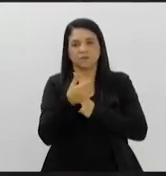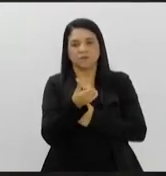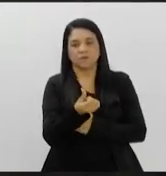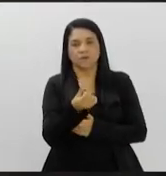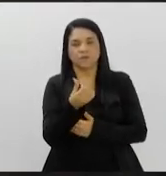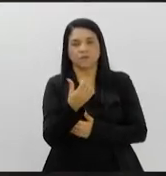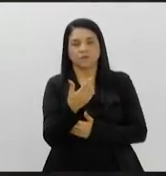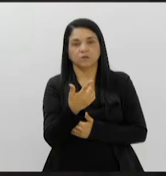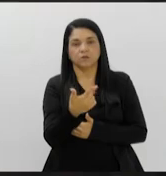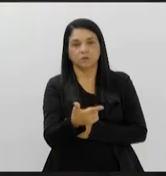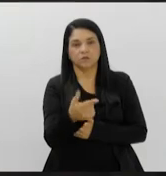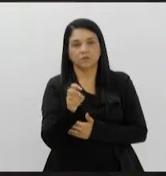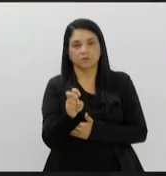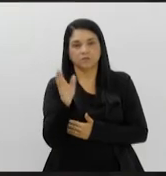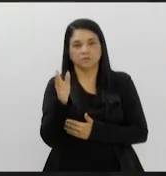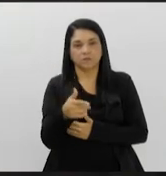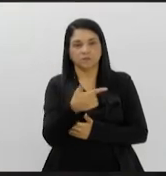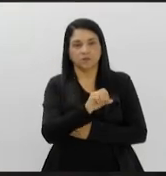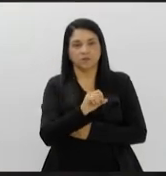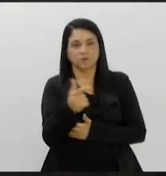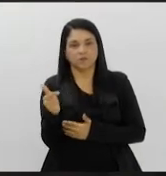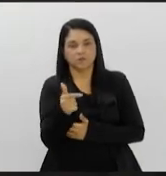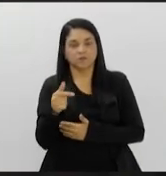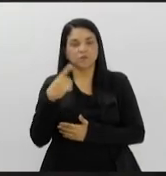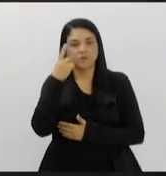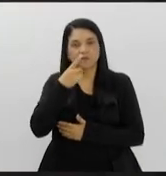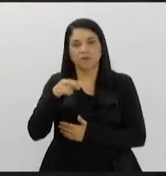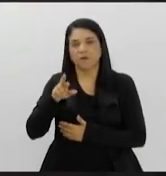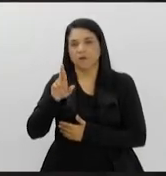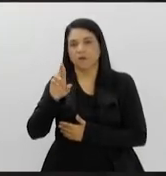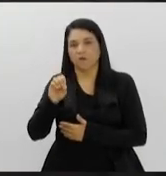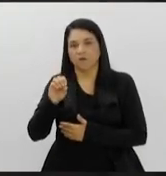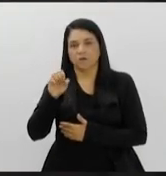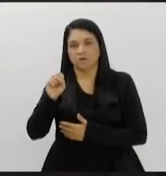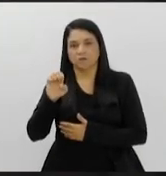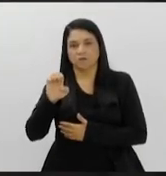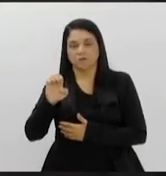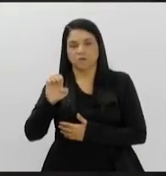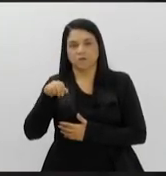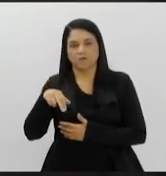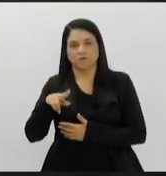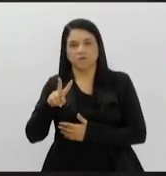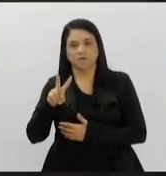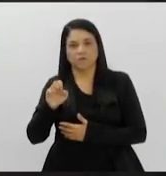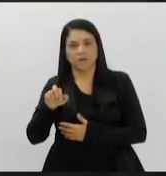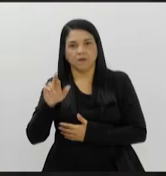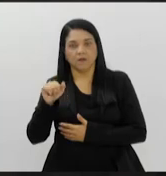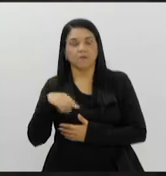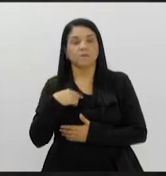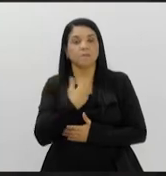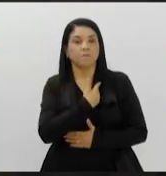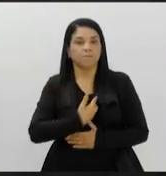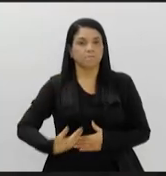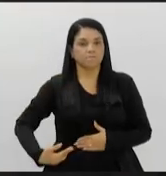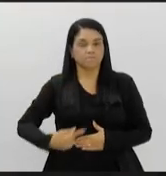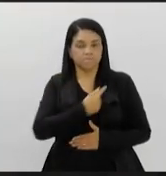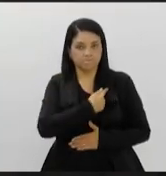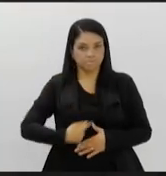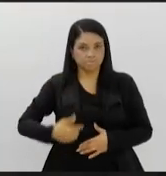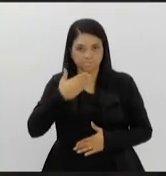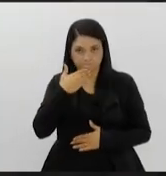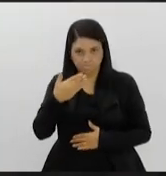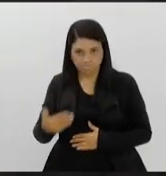625 de 22, de autoria do deputado Ozeveg Reis, que solicita o excelentíssimo senhor governador do estado do Rio de Janeiro, o senhor Cláudio